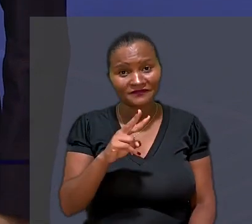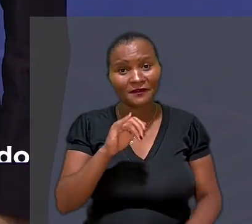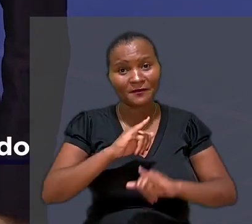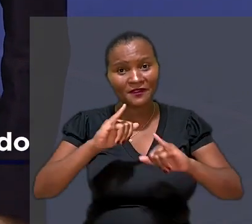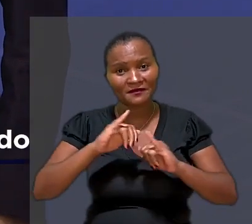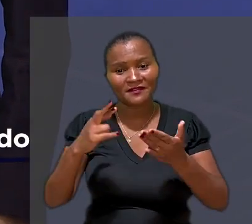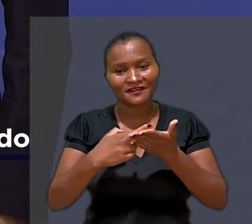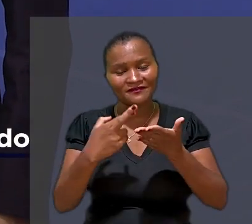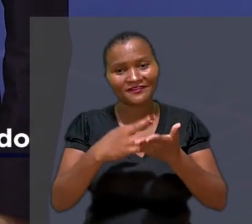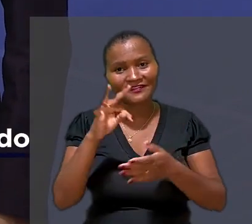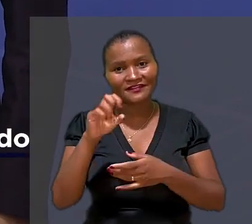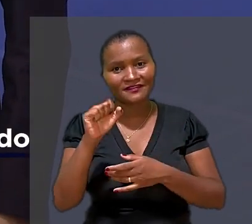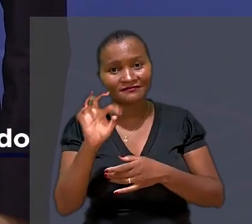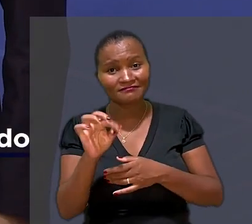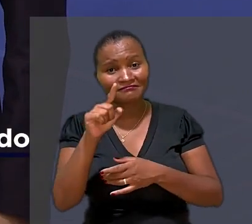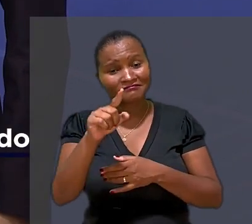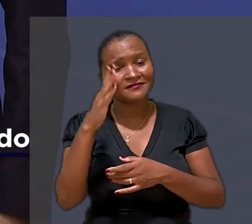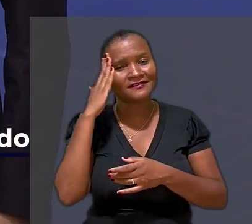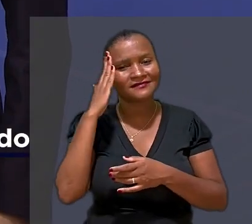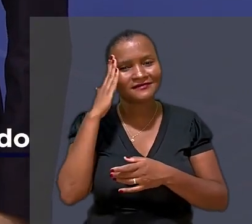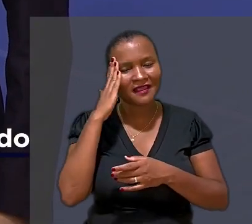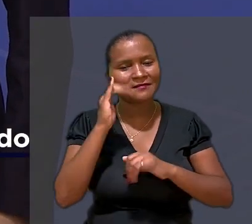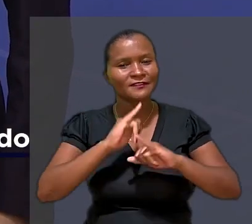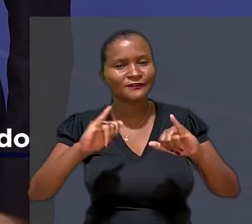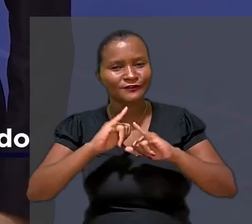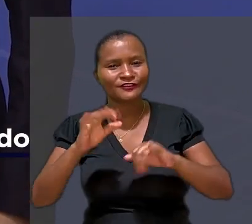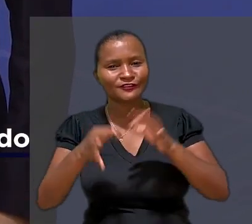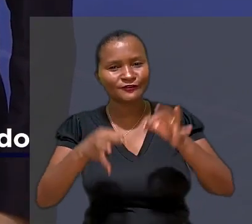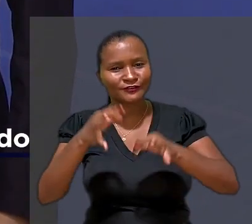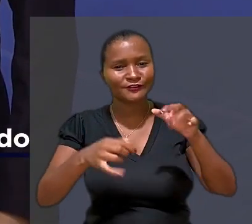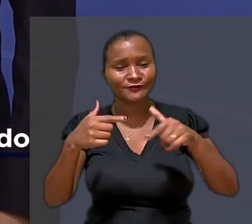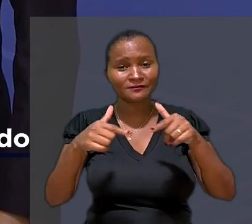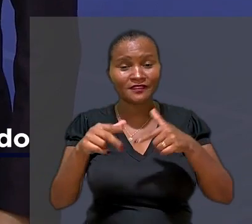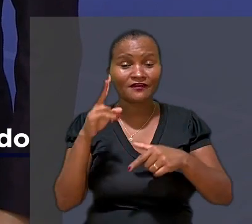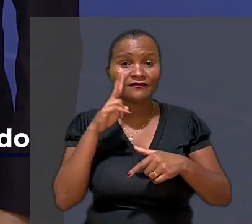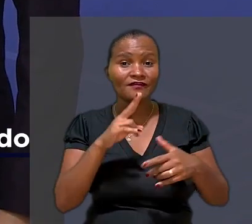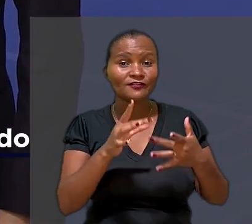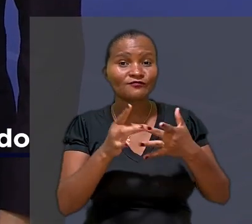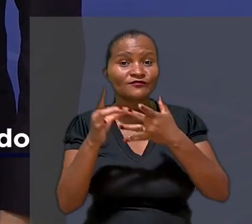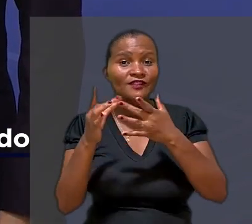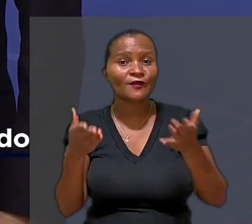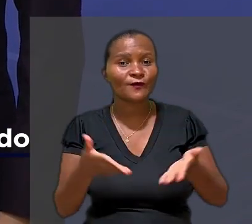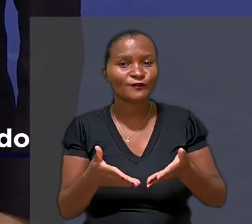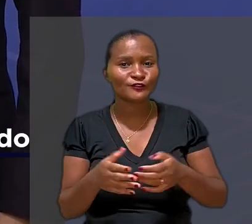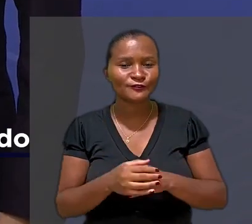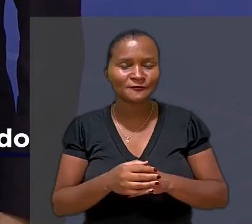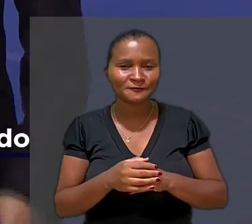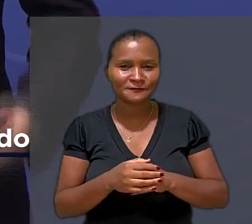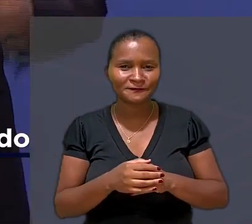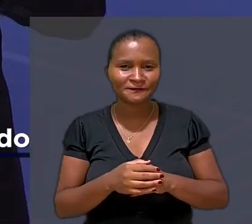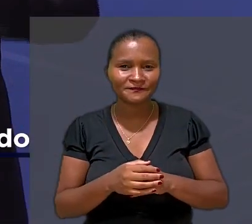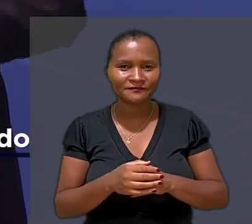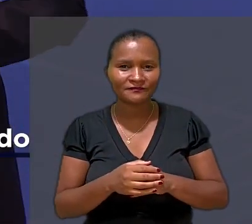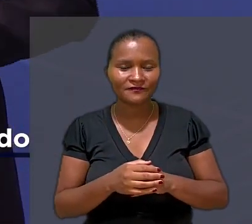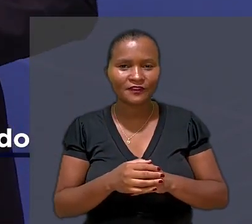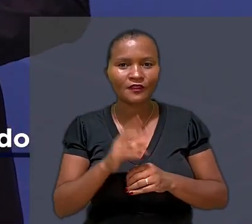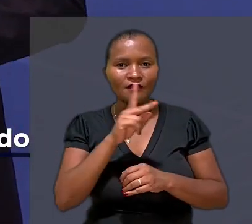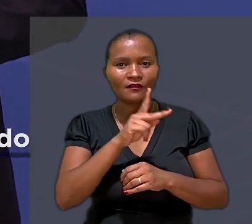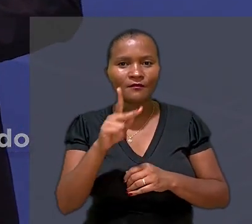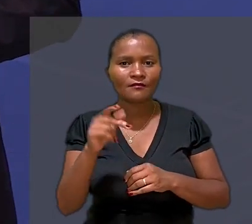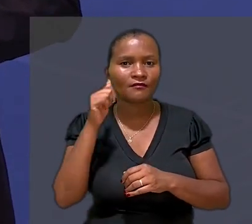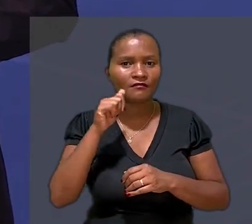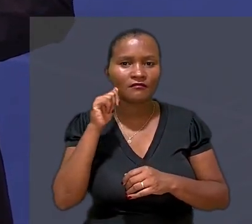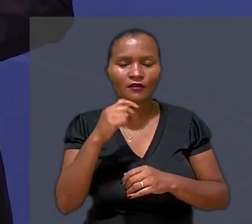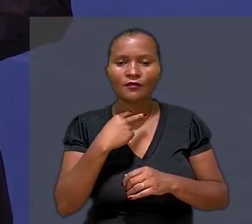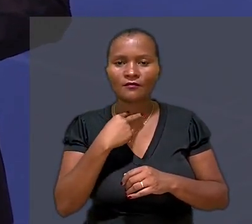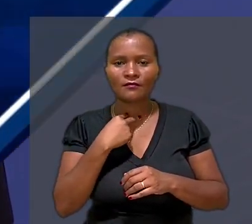Olá, você está assistindo ao programa Revista TST. Aqui você fica por dentro das notícias da Justiça do Trabalho. Veja os destaques da edição